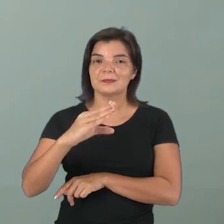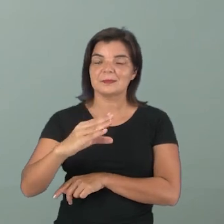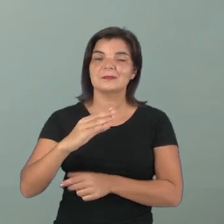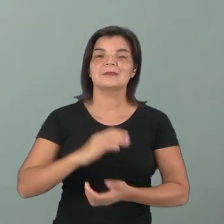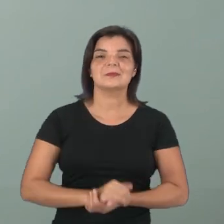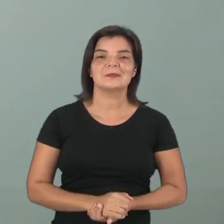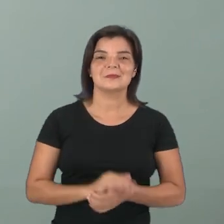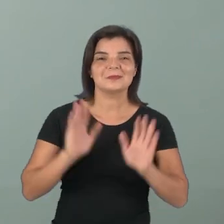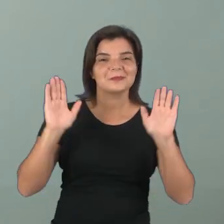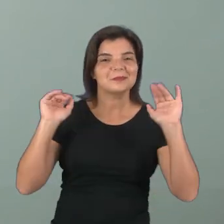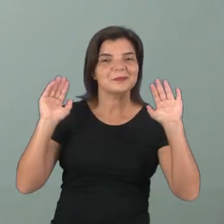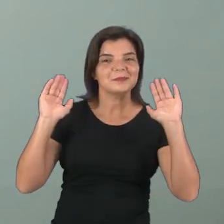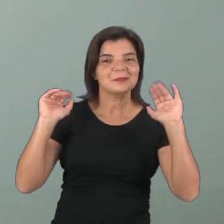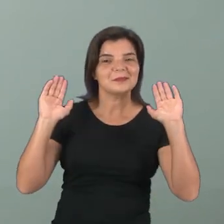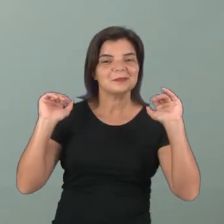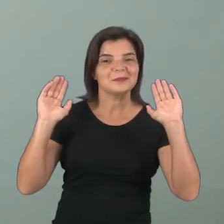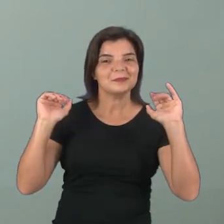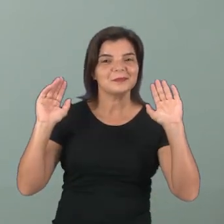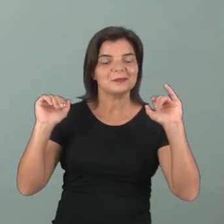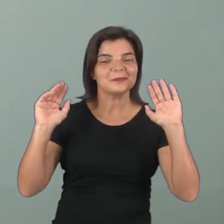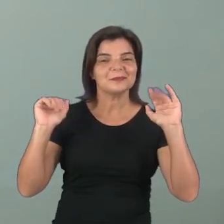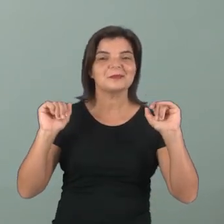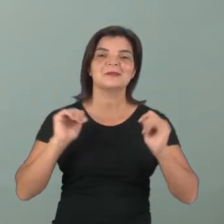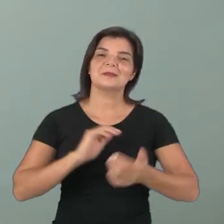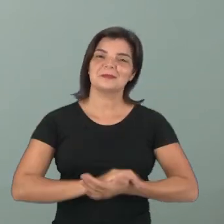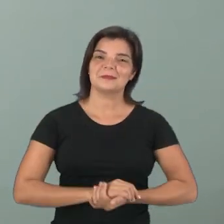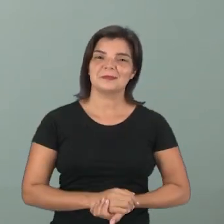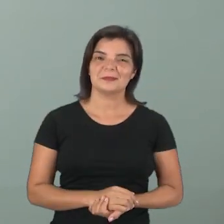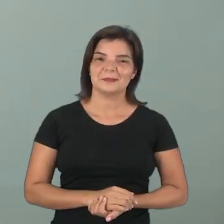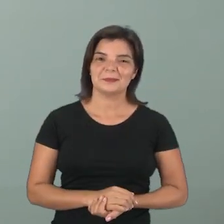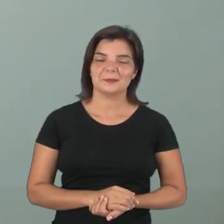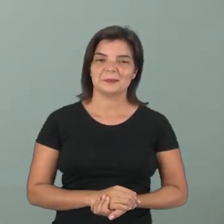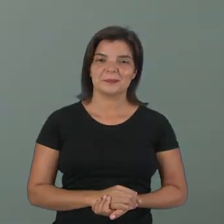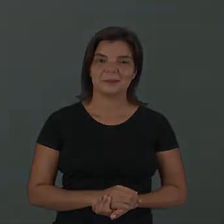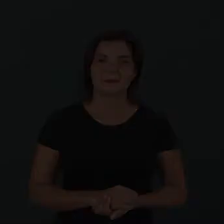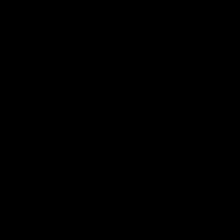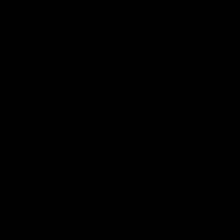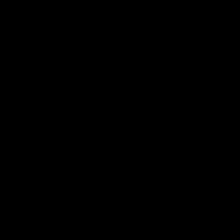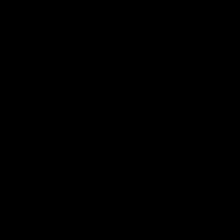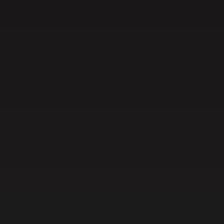a plataforma Eduque. Tchau, tchau, crianças! Até a nossa próxima aula!